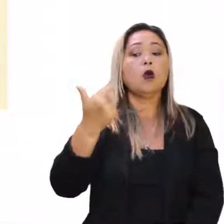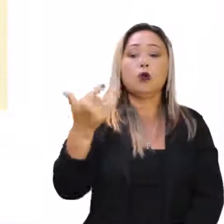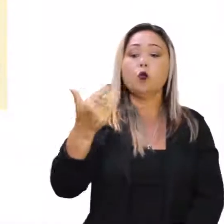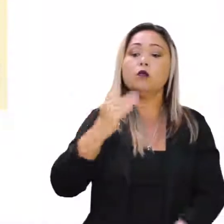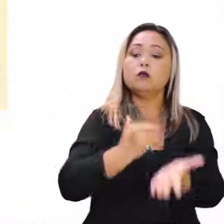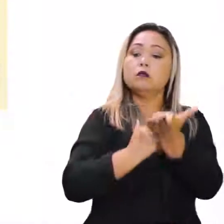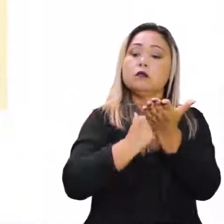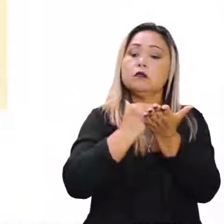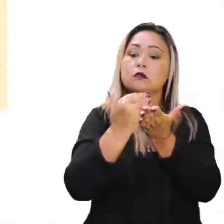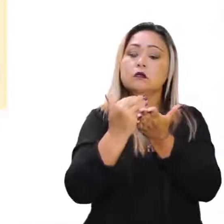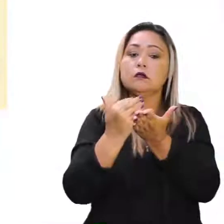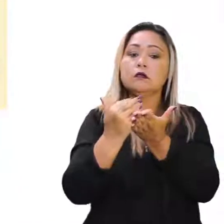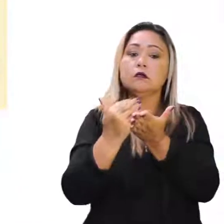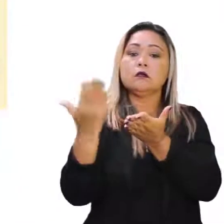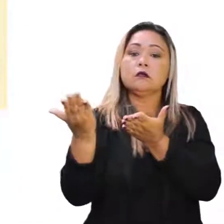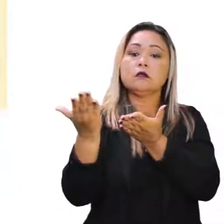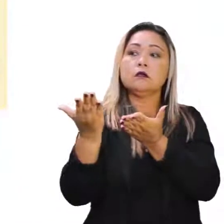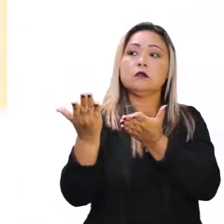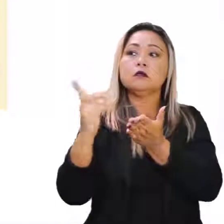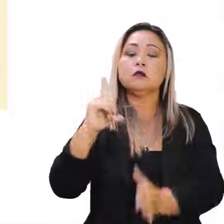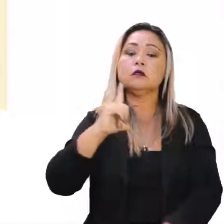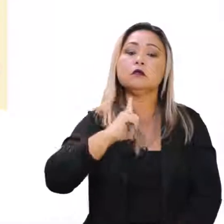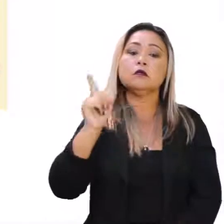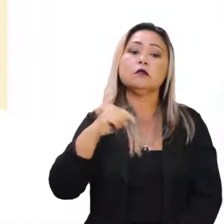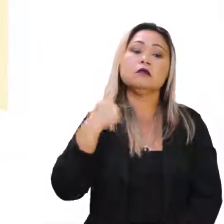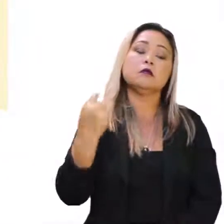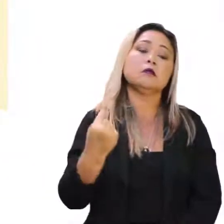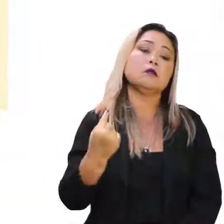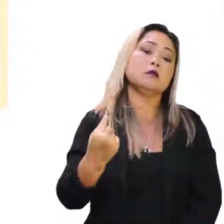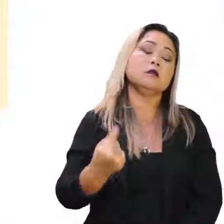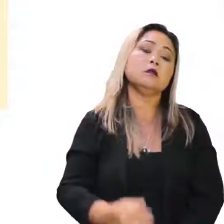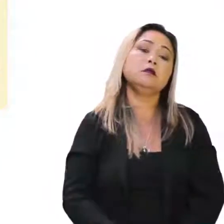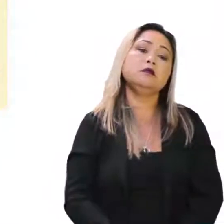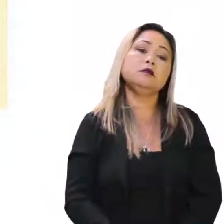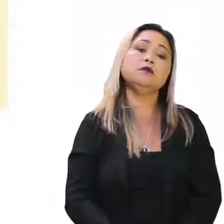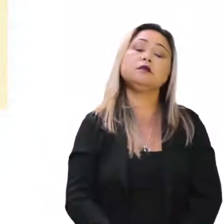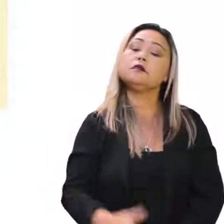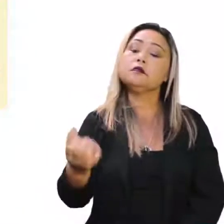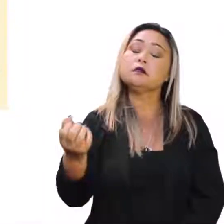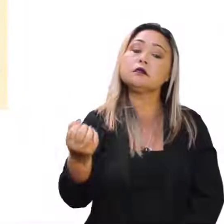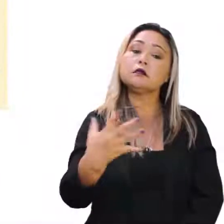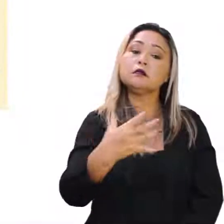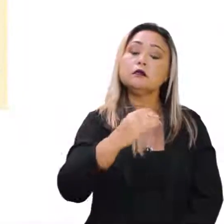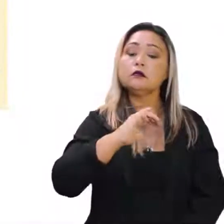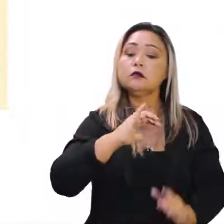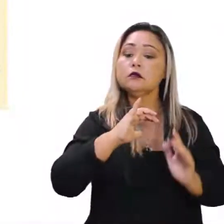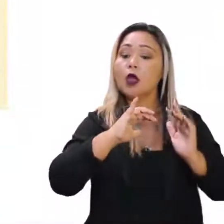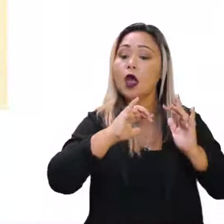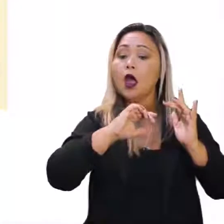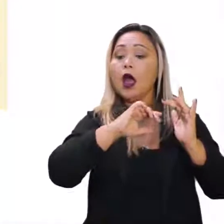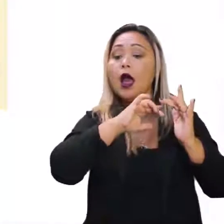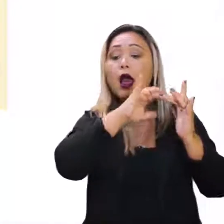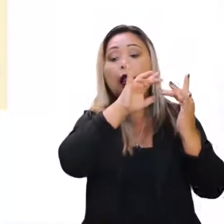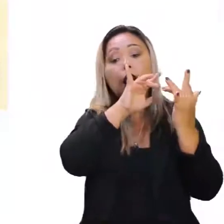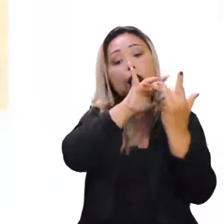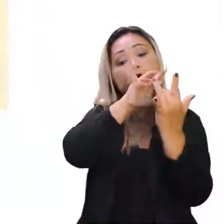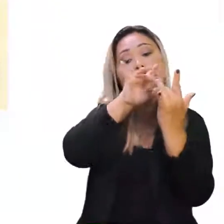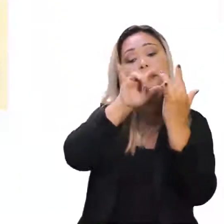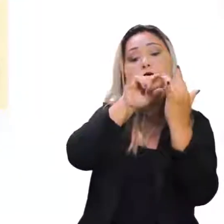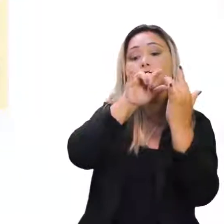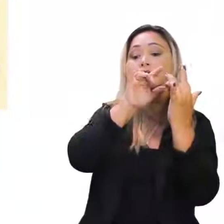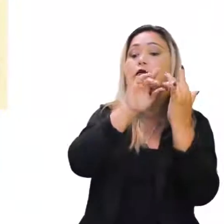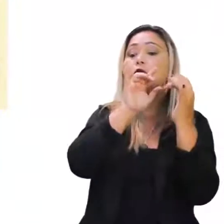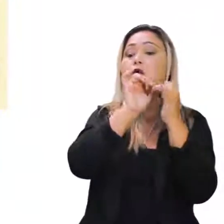2. Agora, nós vamos para o neoclassicismo, onde a gente vai abordar